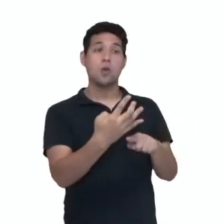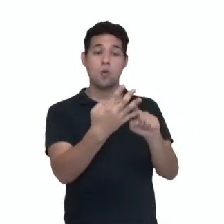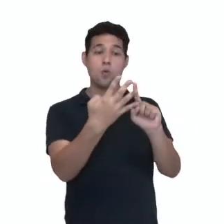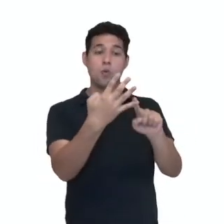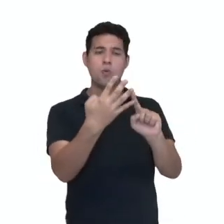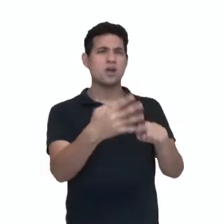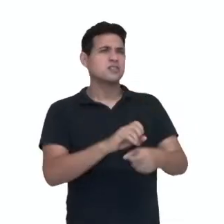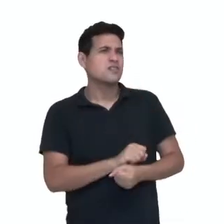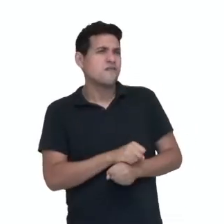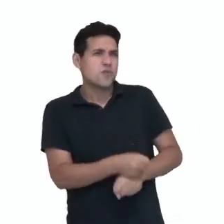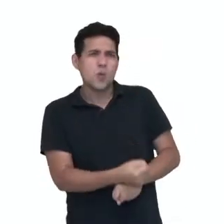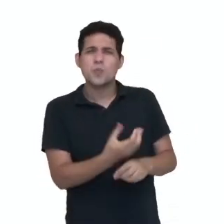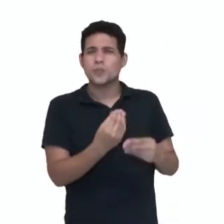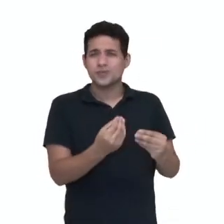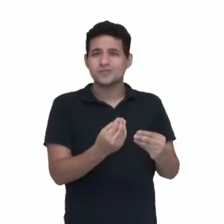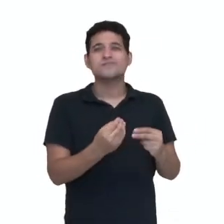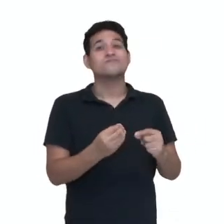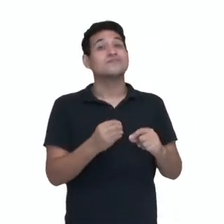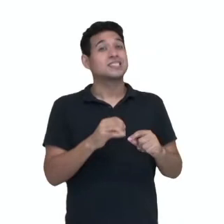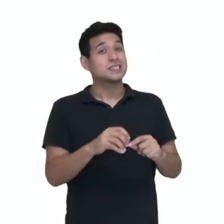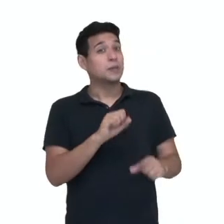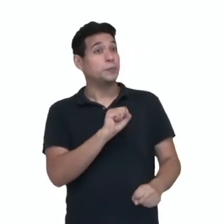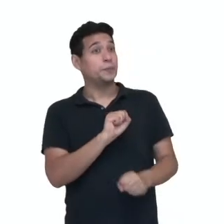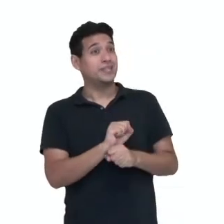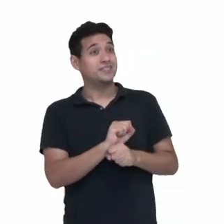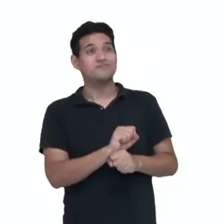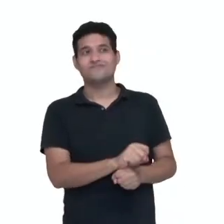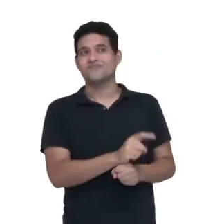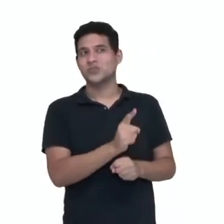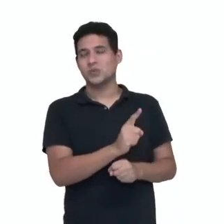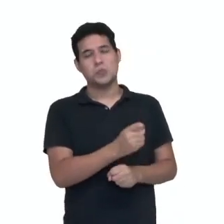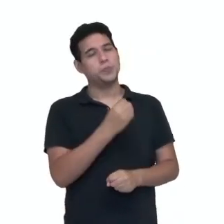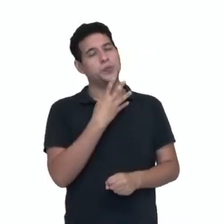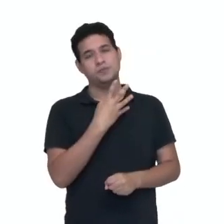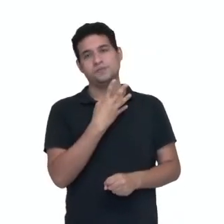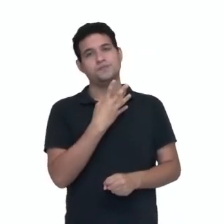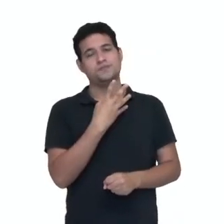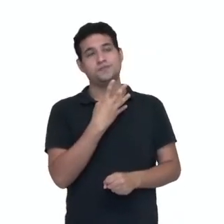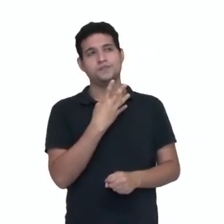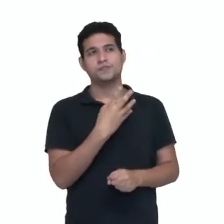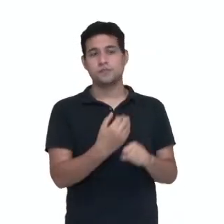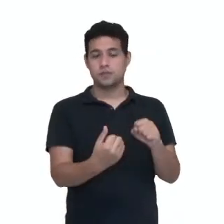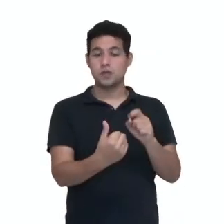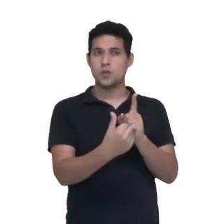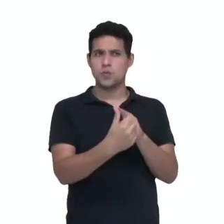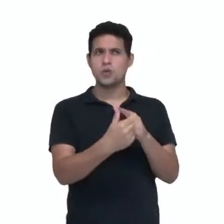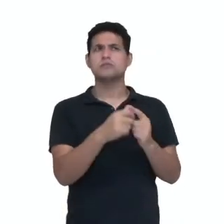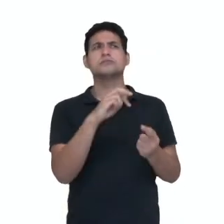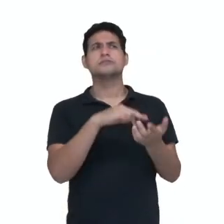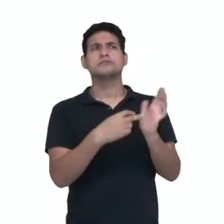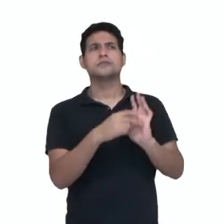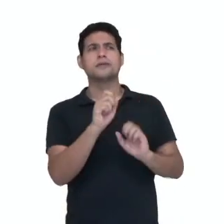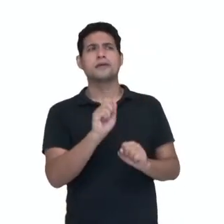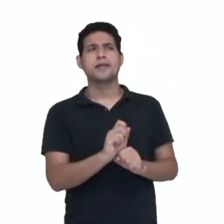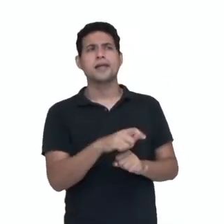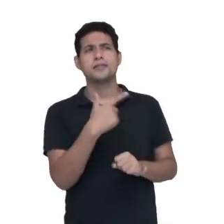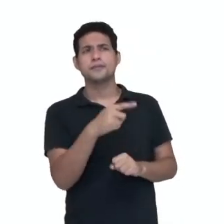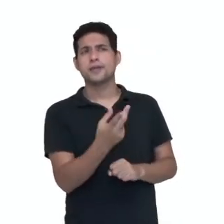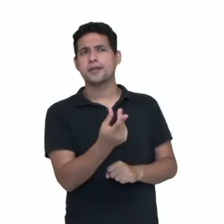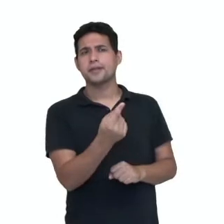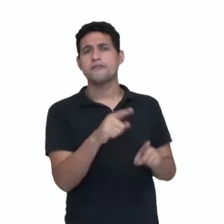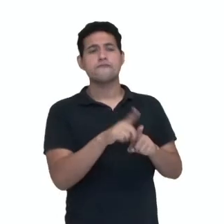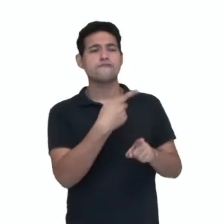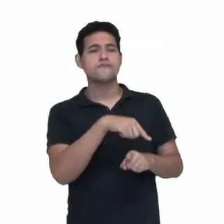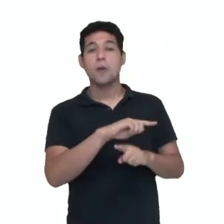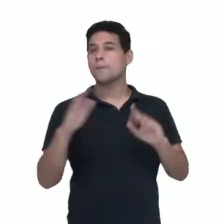Se esforzó mucho. Sin embargo, eso no fue suficiente. Aunque no tenga plata, voy